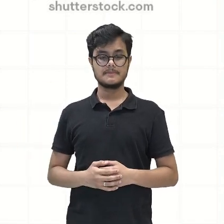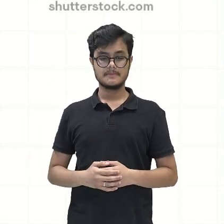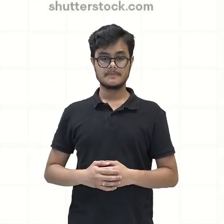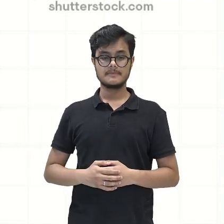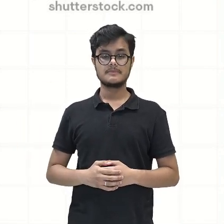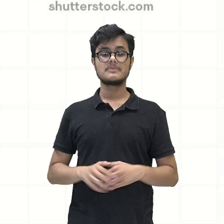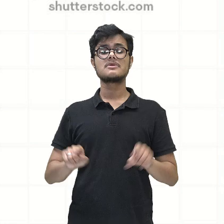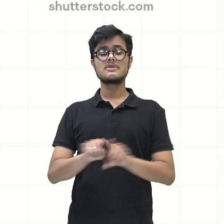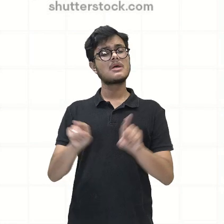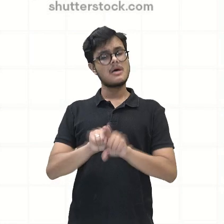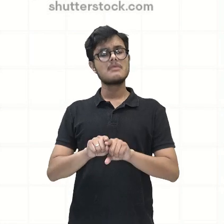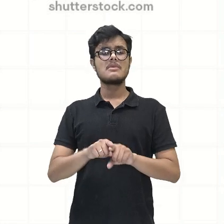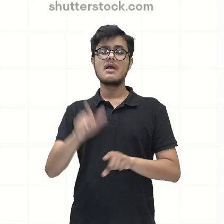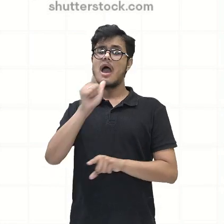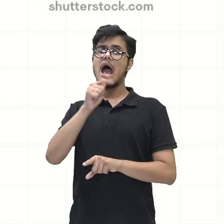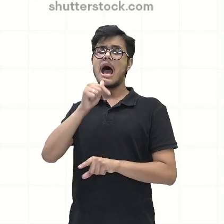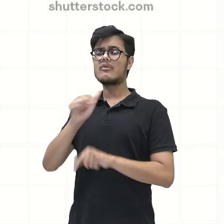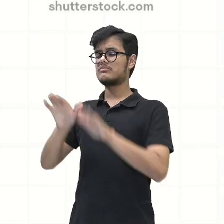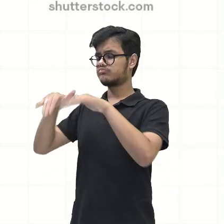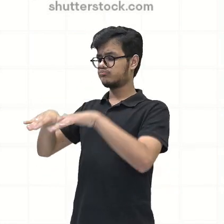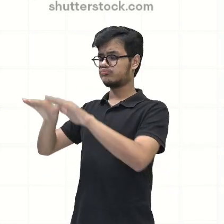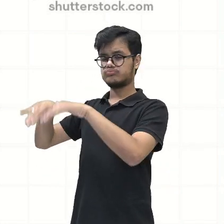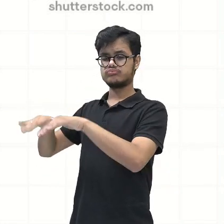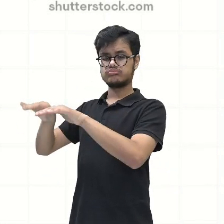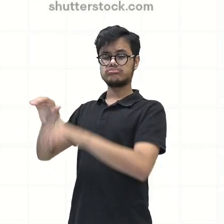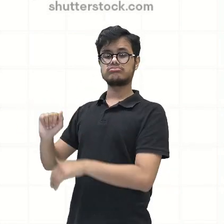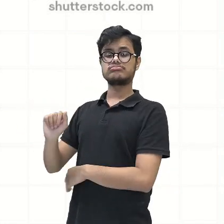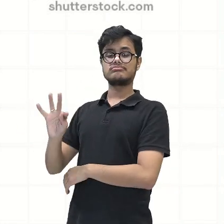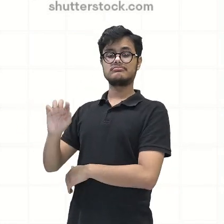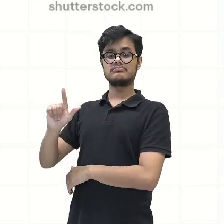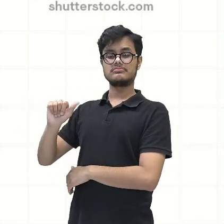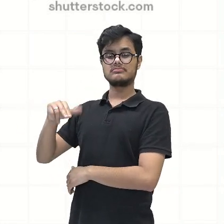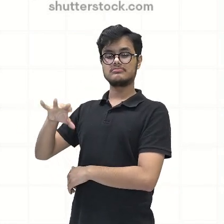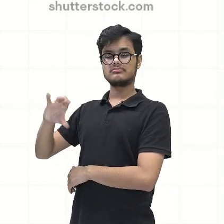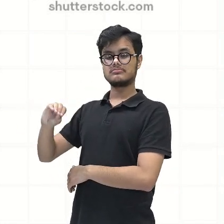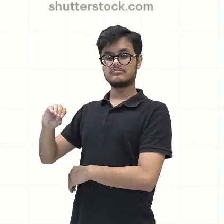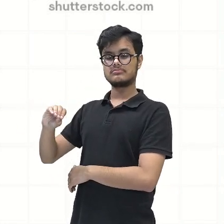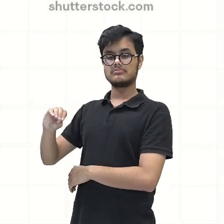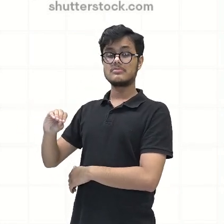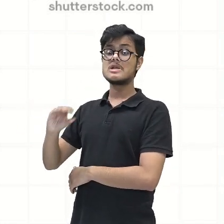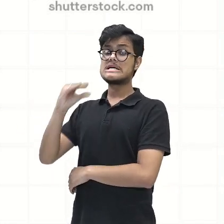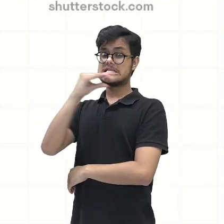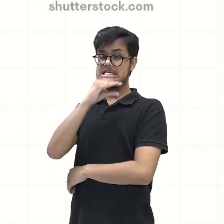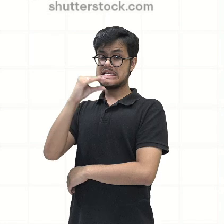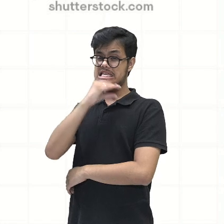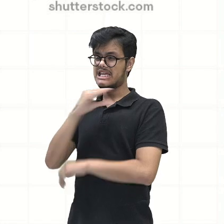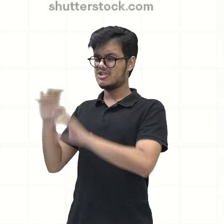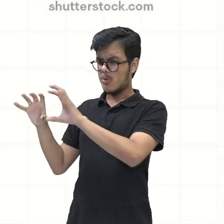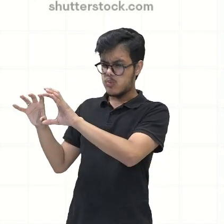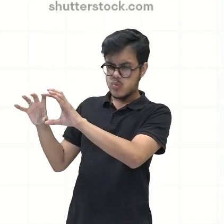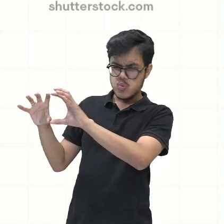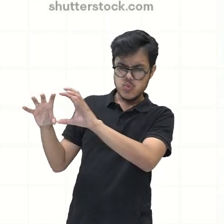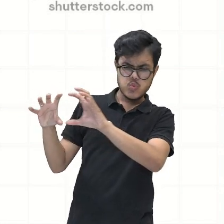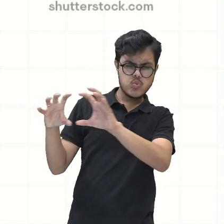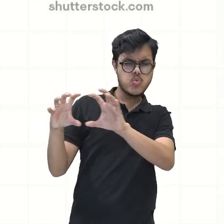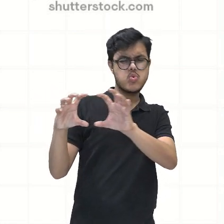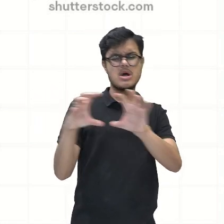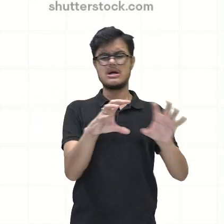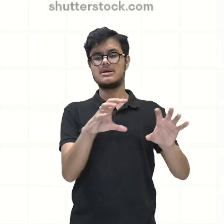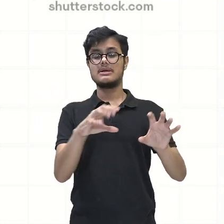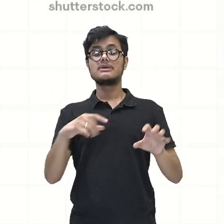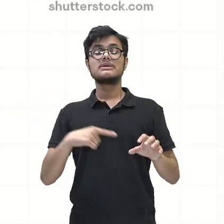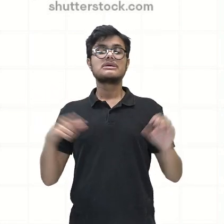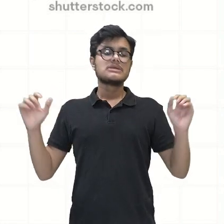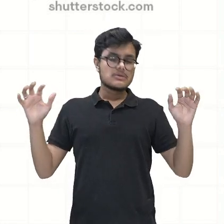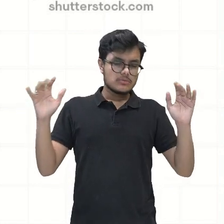origina também no Oceano Atlântico. Ela é uma massa quente e úmida e a maior atuação dela